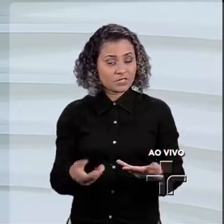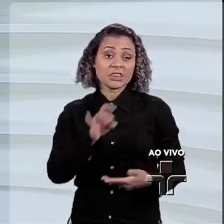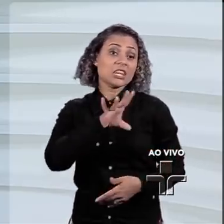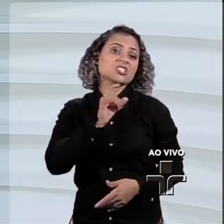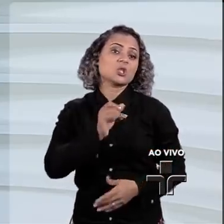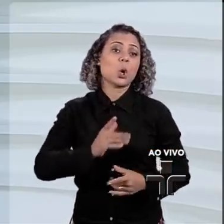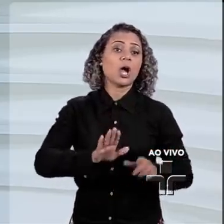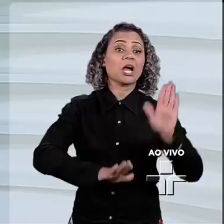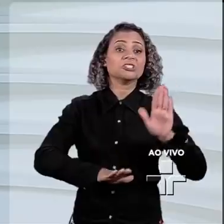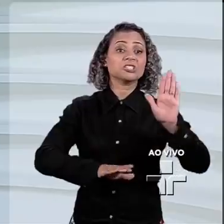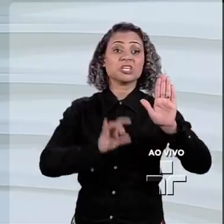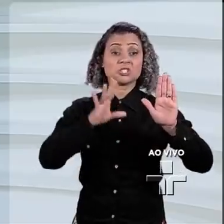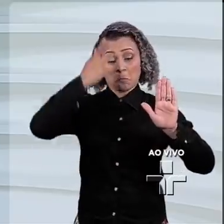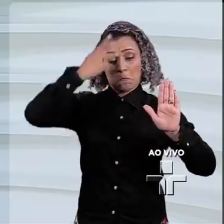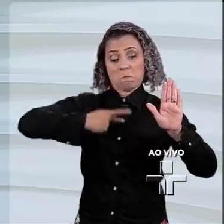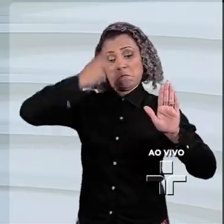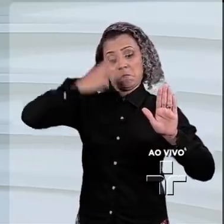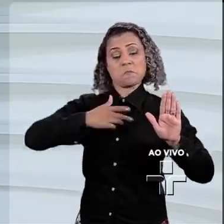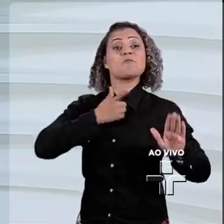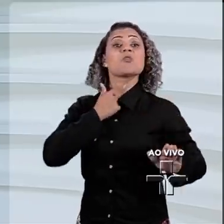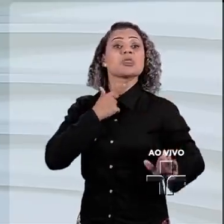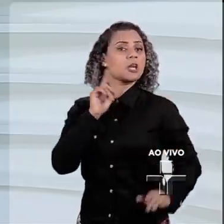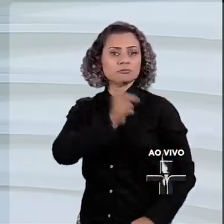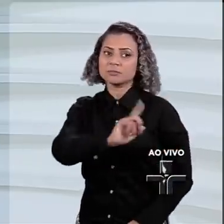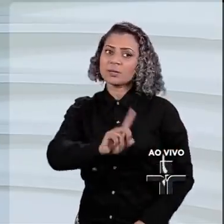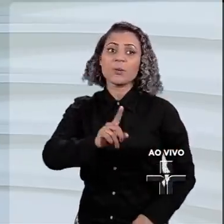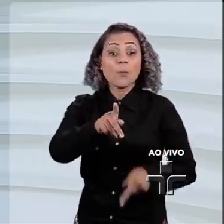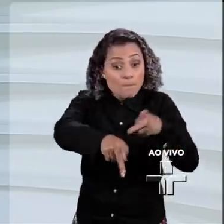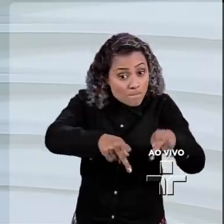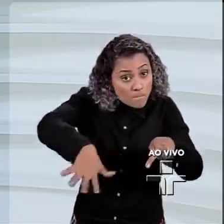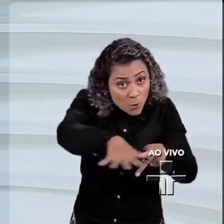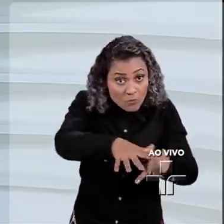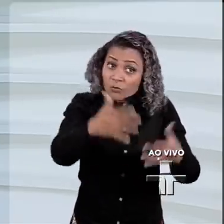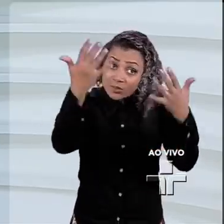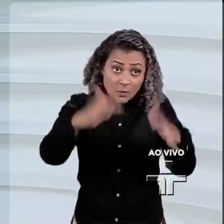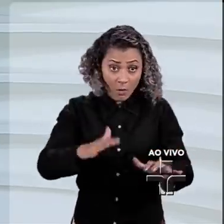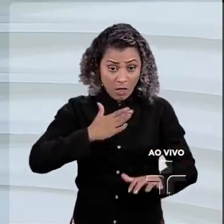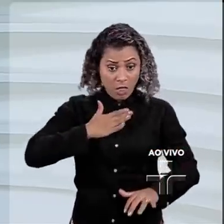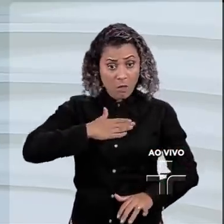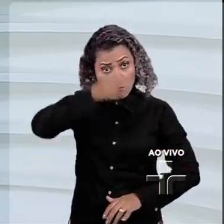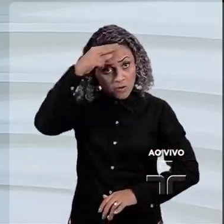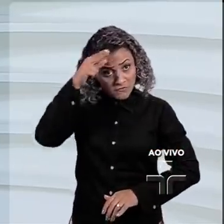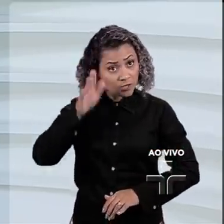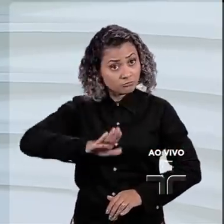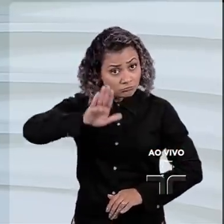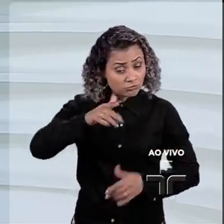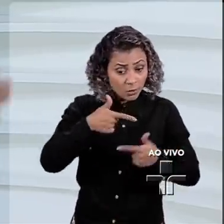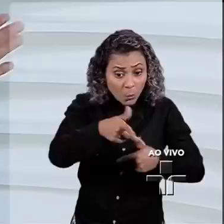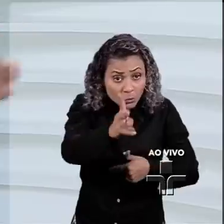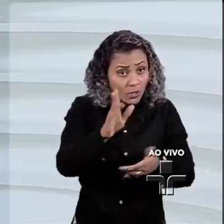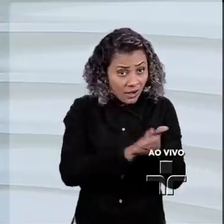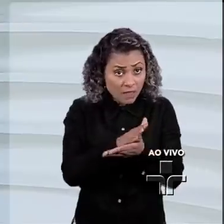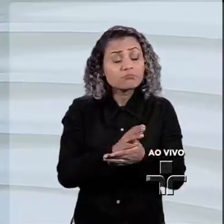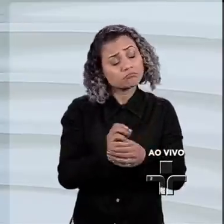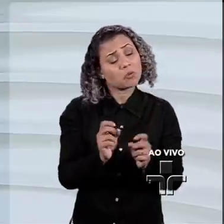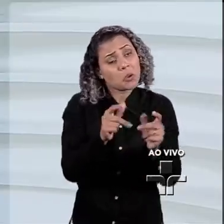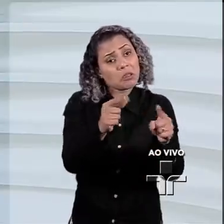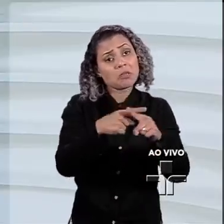vontade individual, é da vontade coletiva. Se as pessoas não me quiserem como prefeito ou como político, eu não vou continuar e vou sofrer